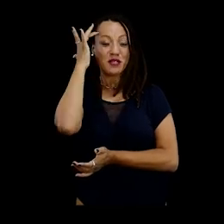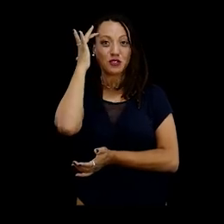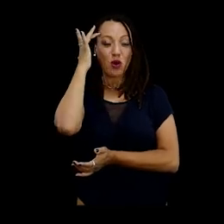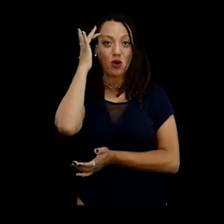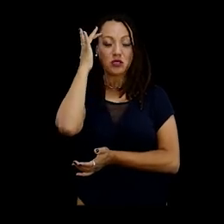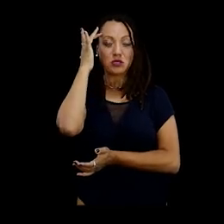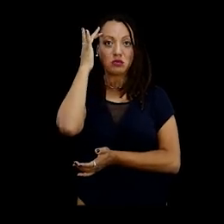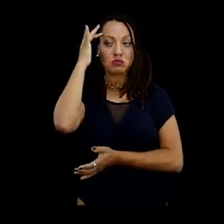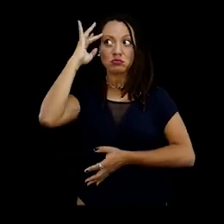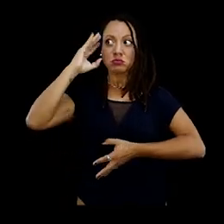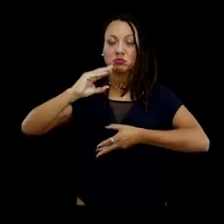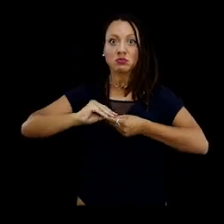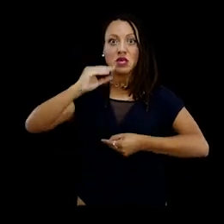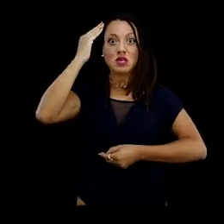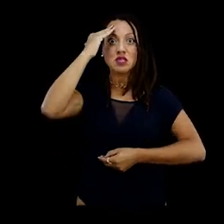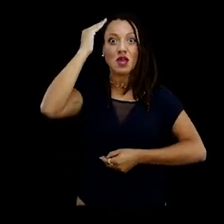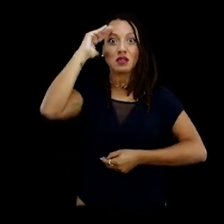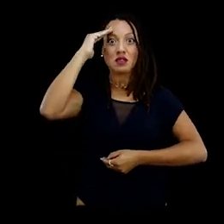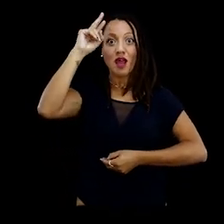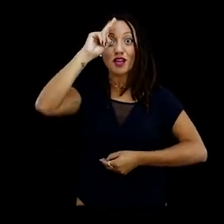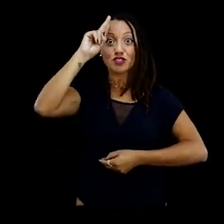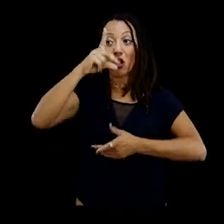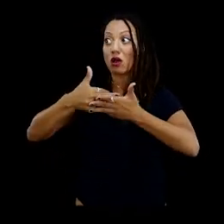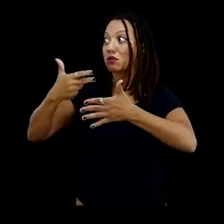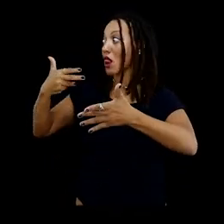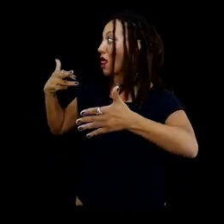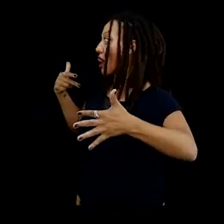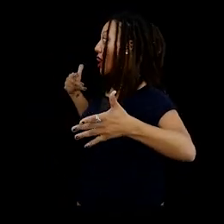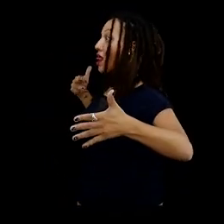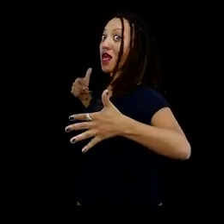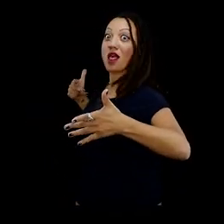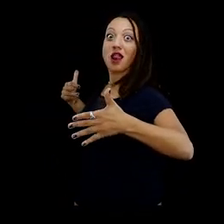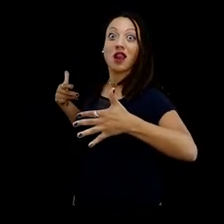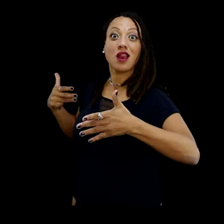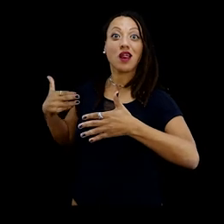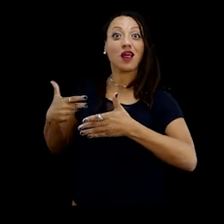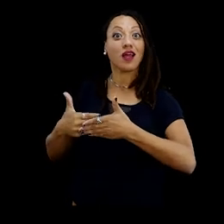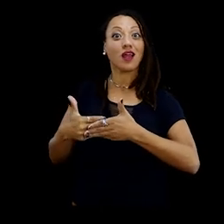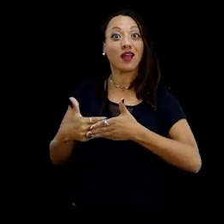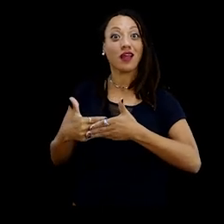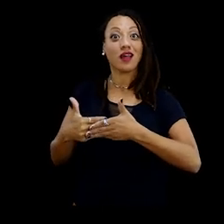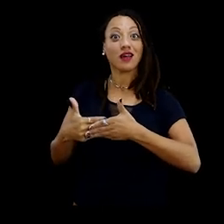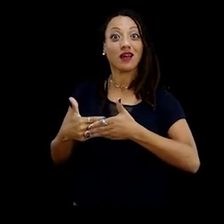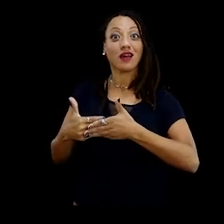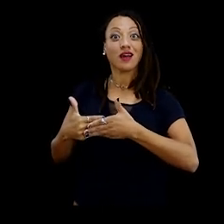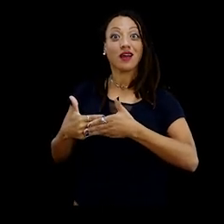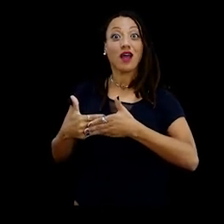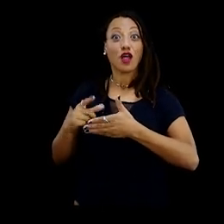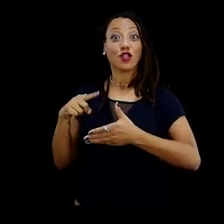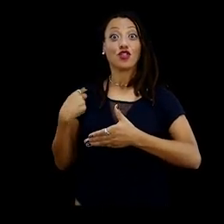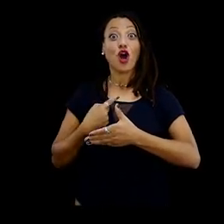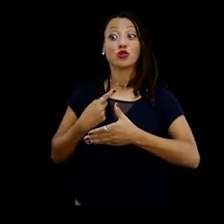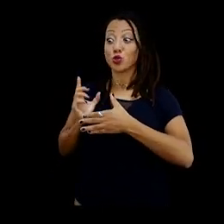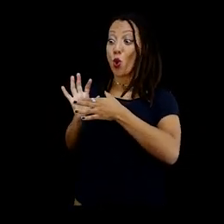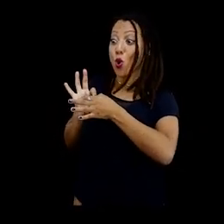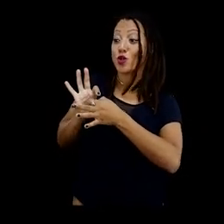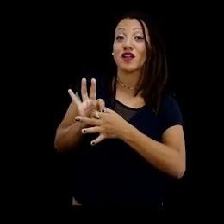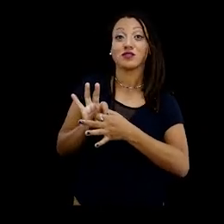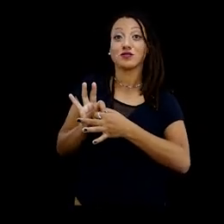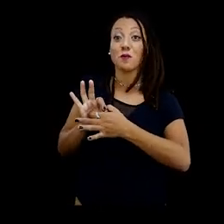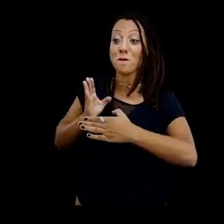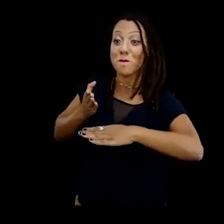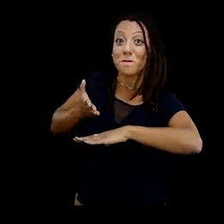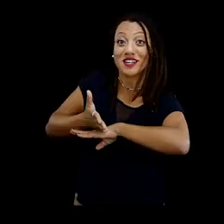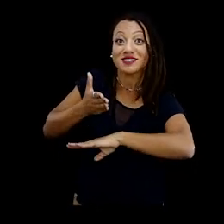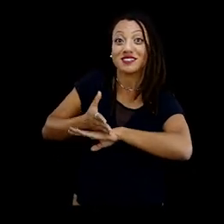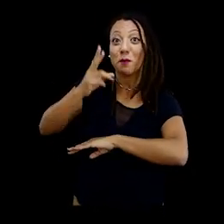tempo como história. Né? E nós somos parte de uma história coletiva, nós somos parte de um